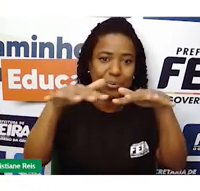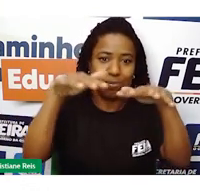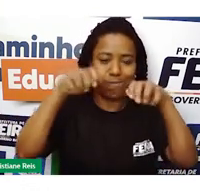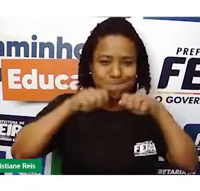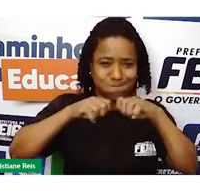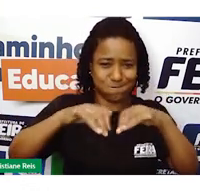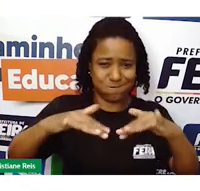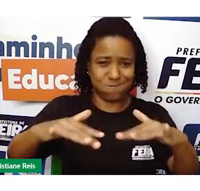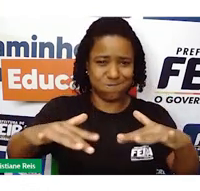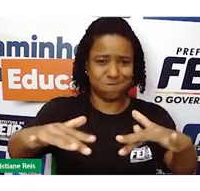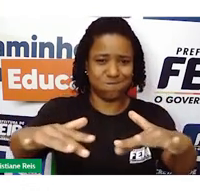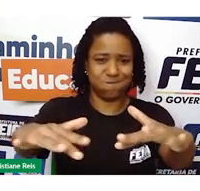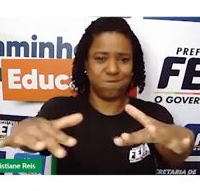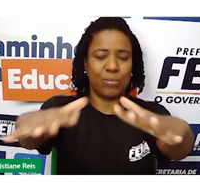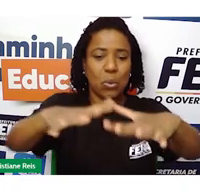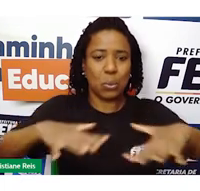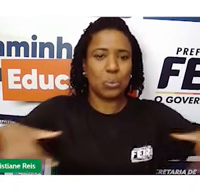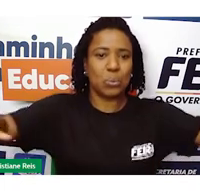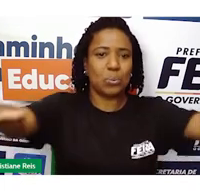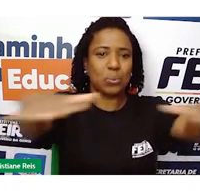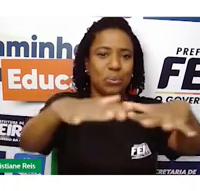quarteirão inteiro.